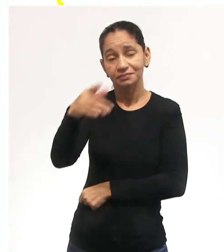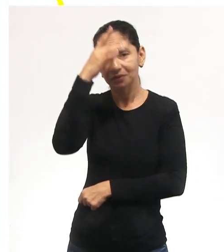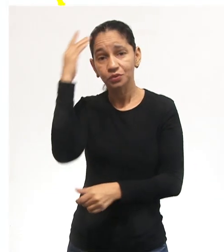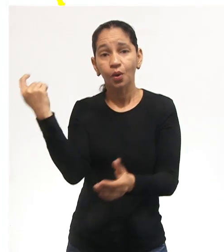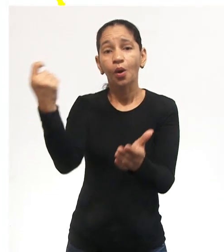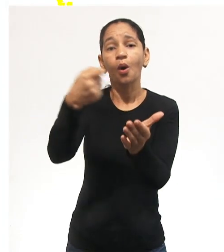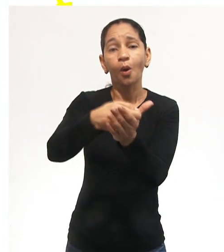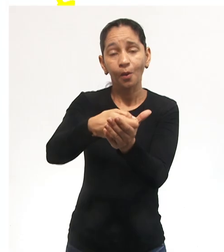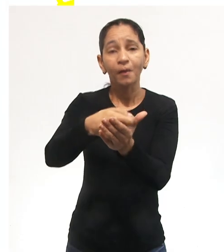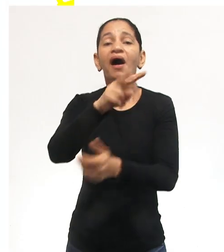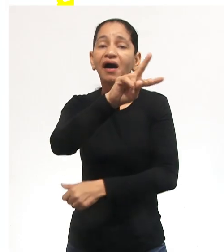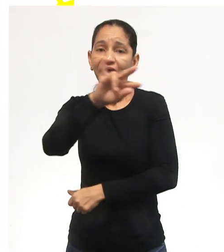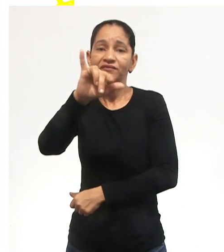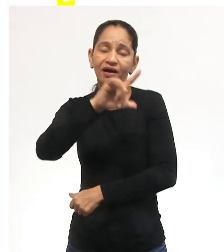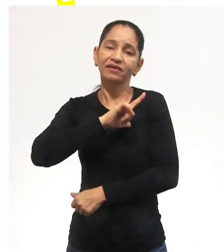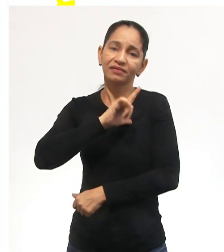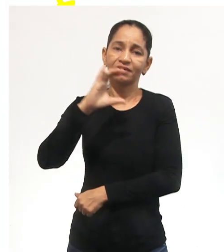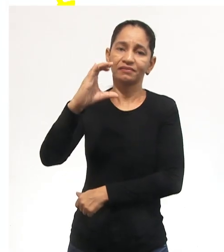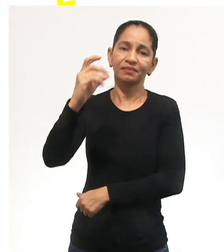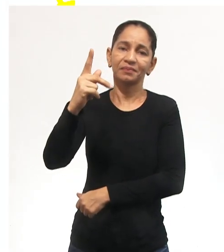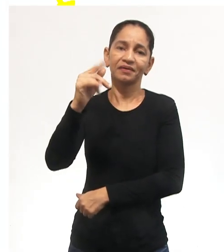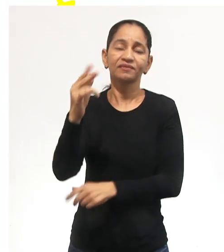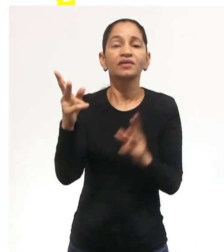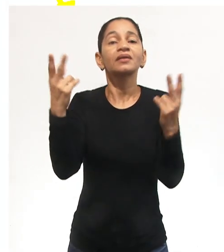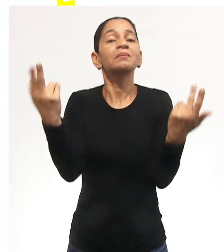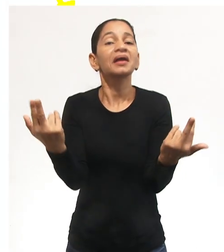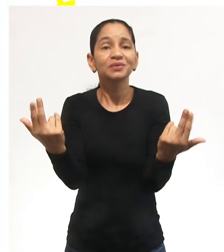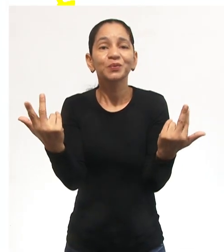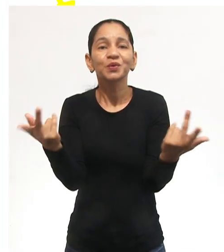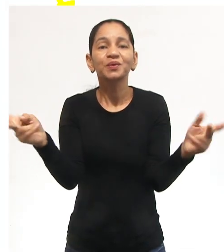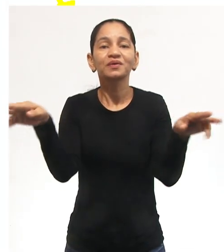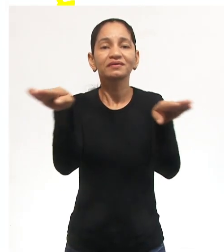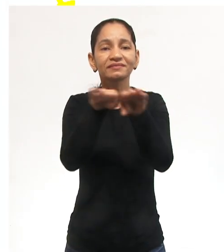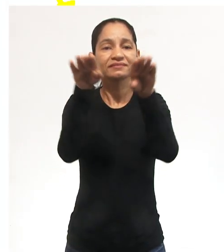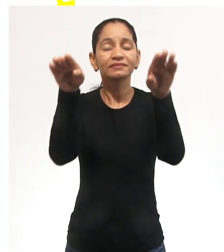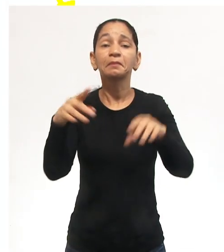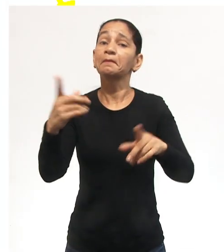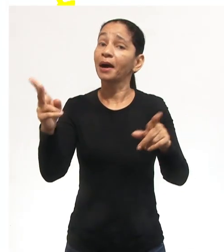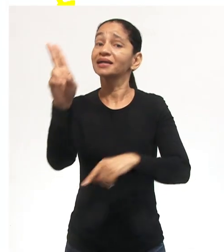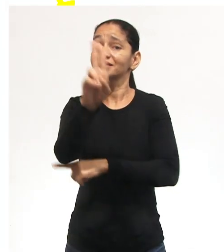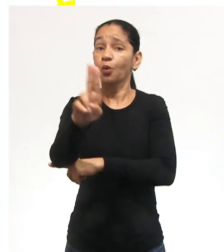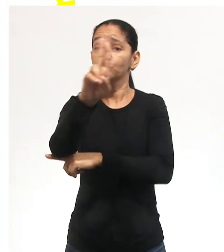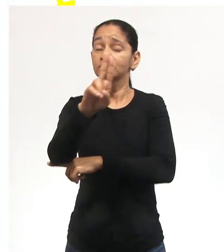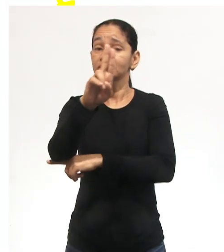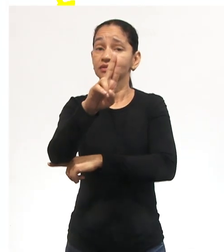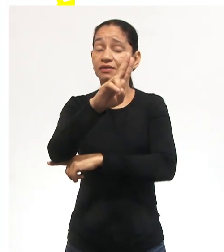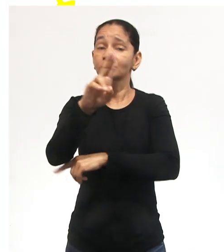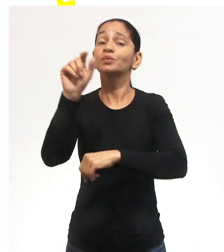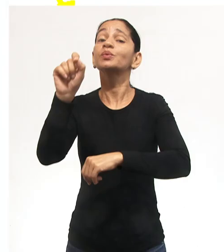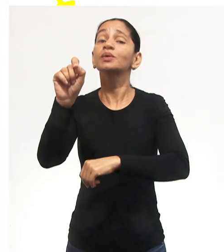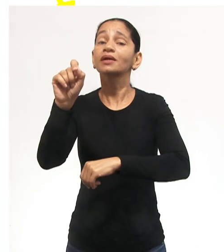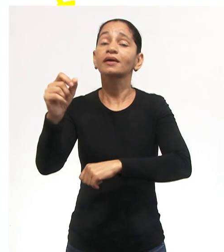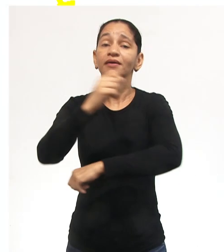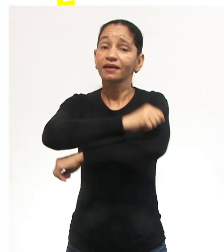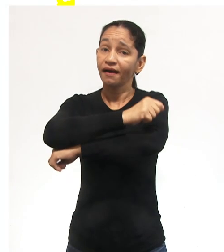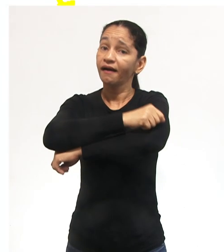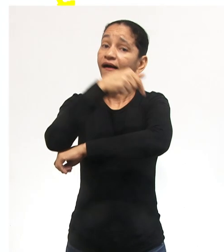intermédio de uma plataforma, né? Então,